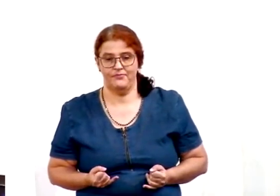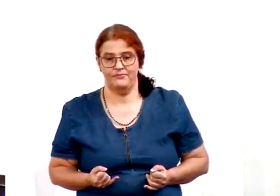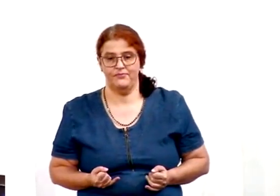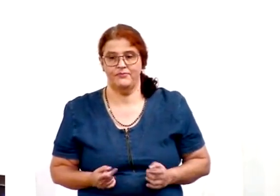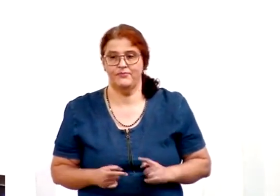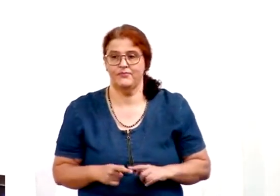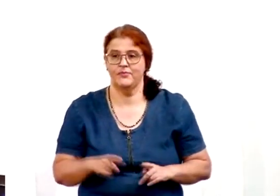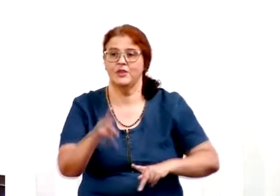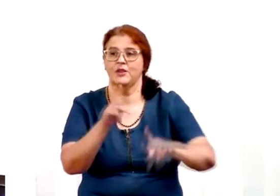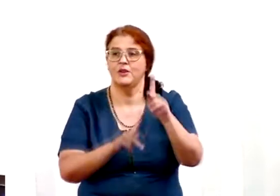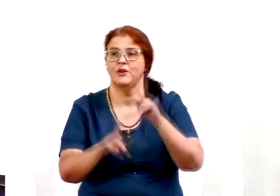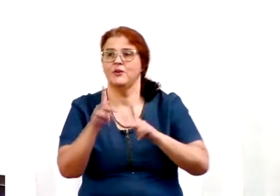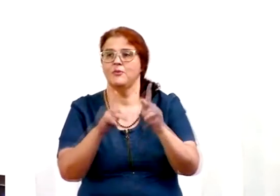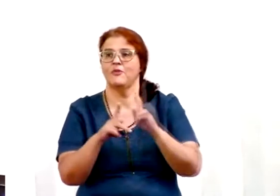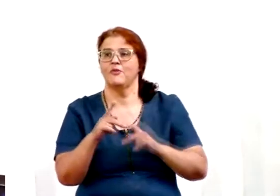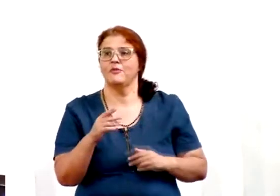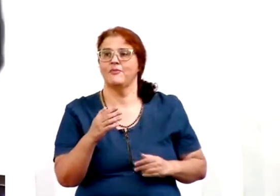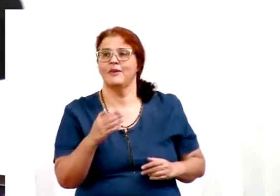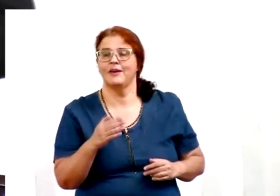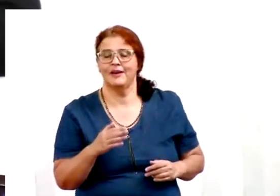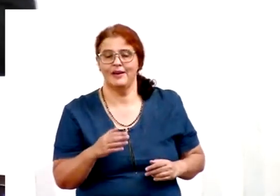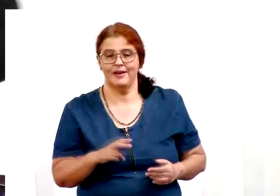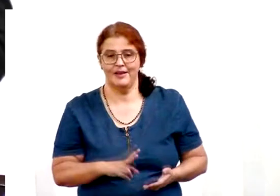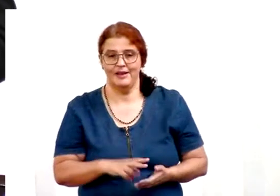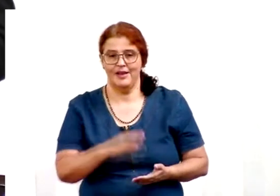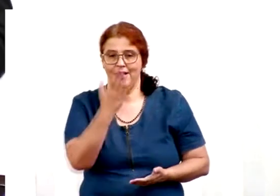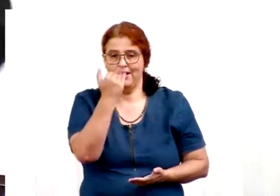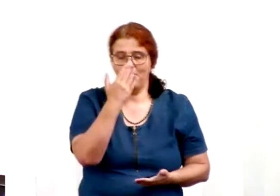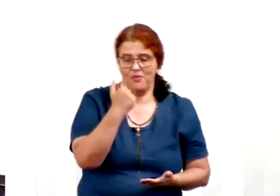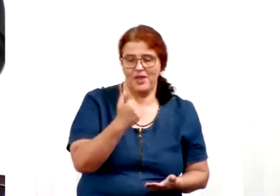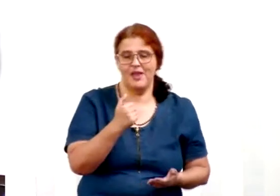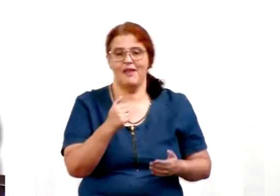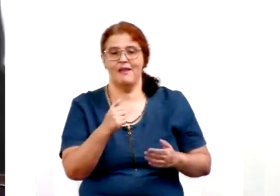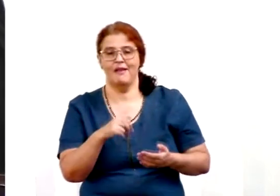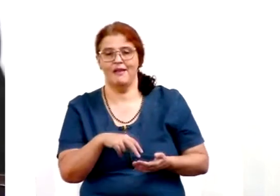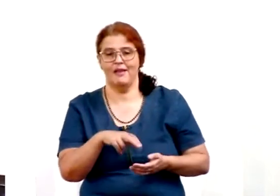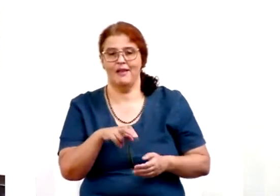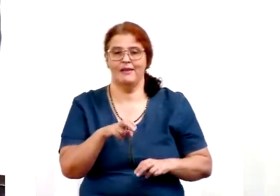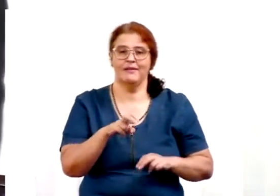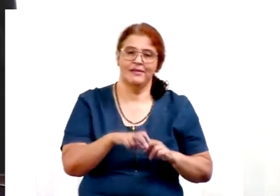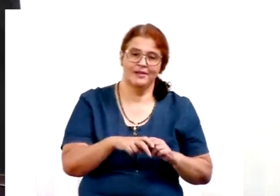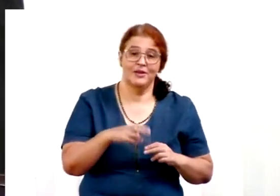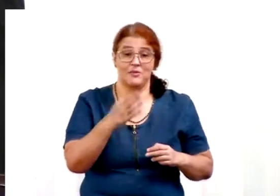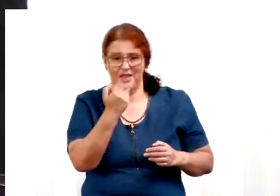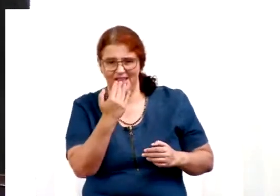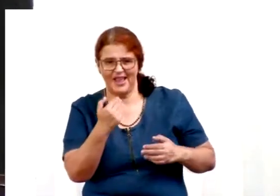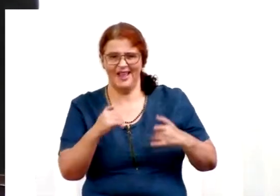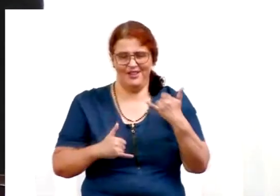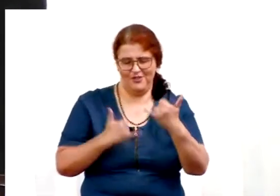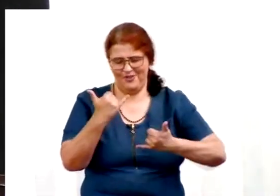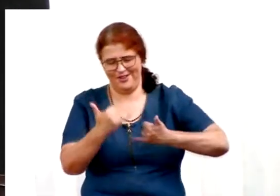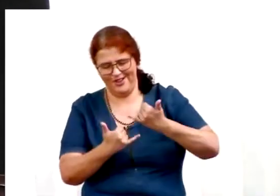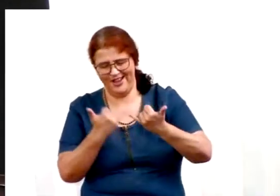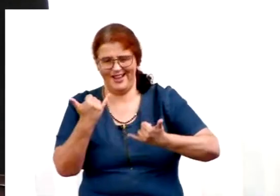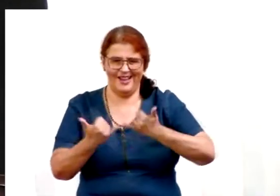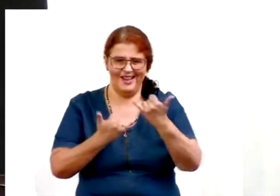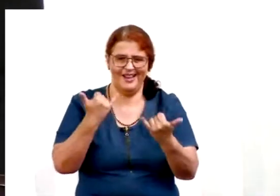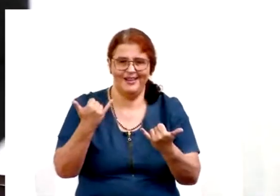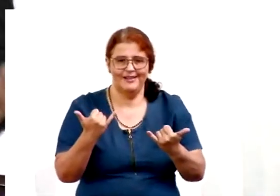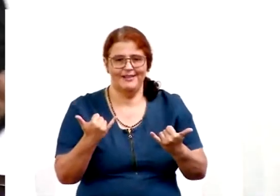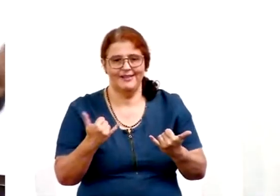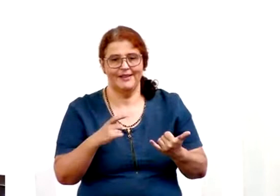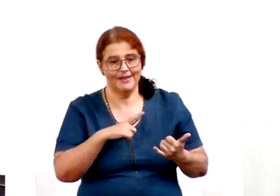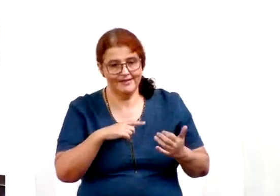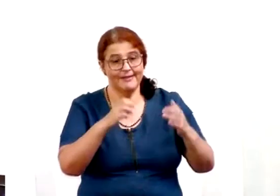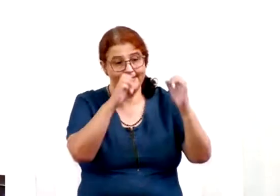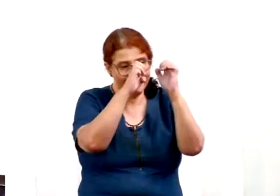o povo assentou-se para comer e beber, e levantou-se para divertir-se. E não pratiquemos imoralidade, como